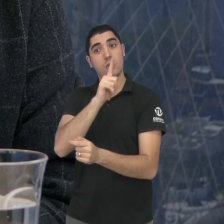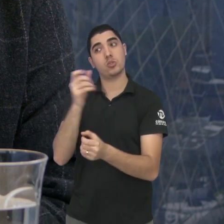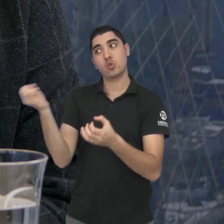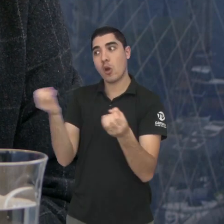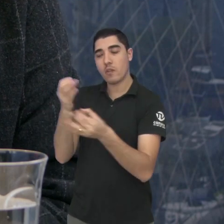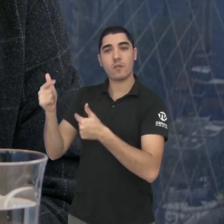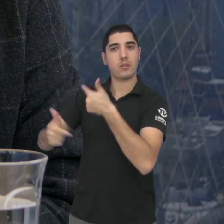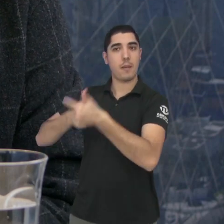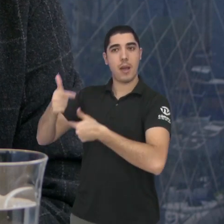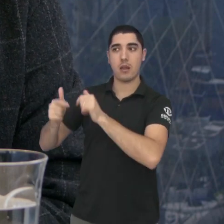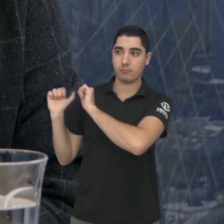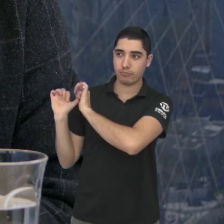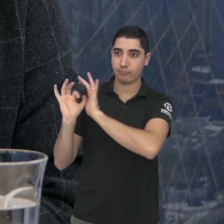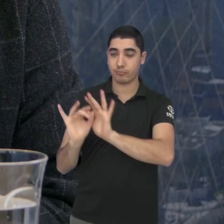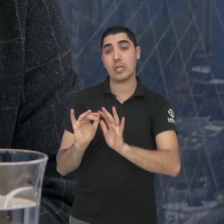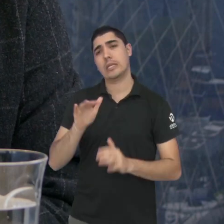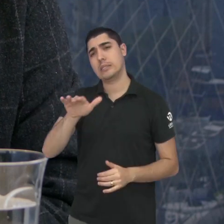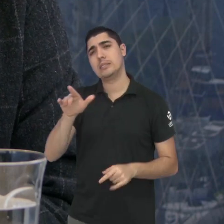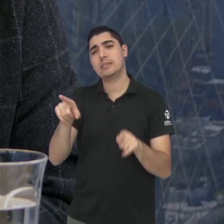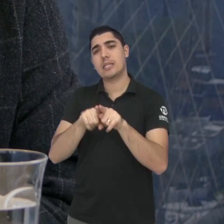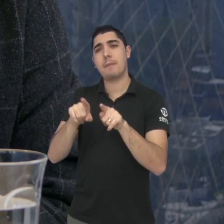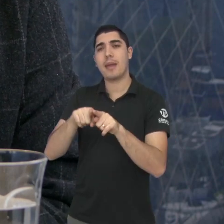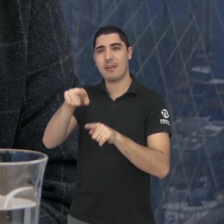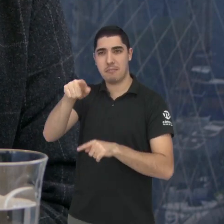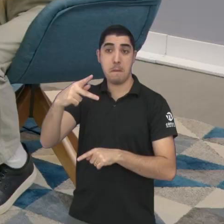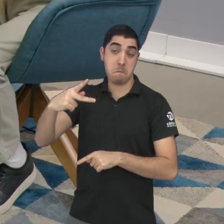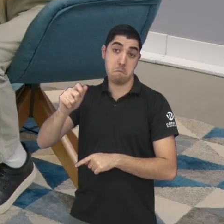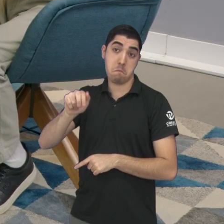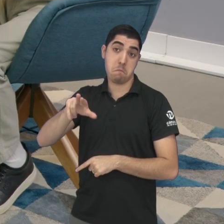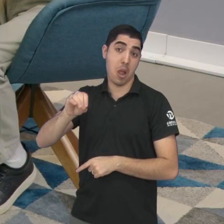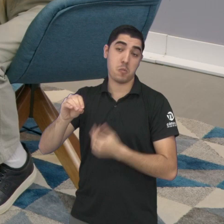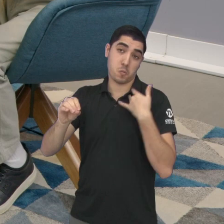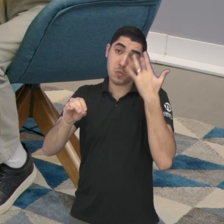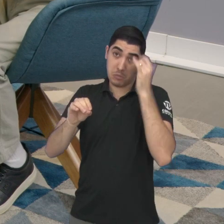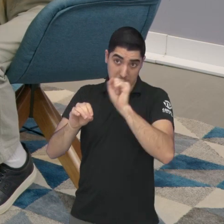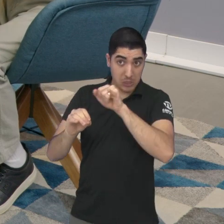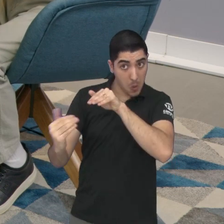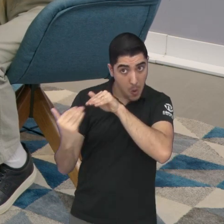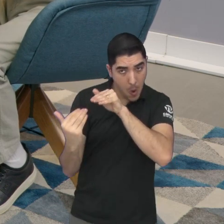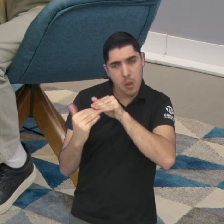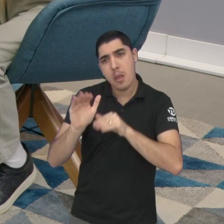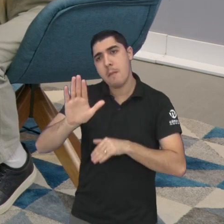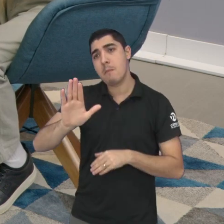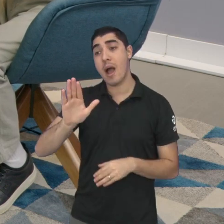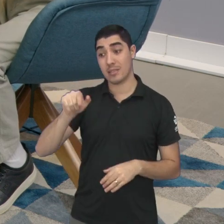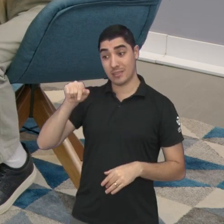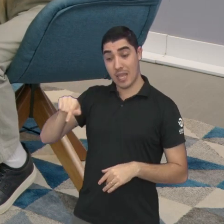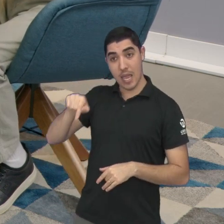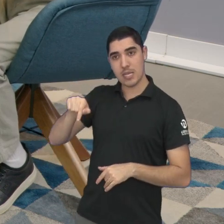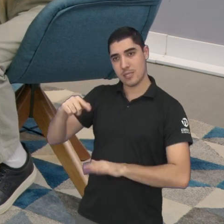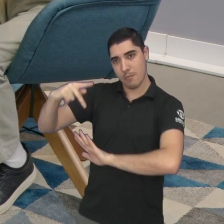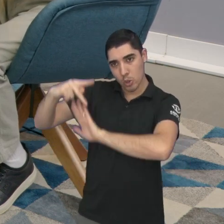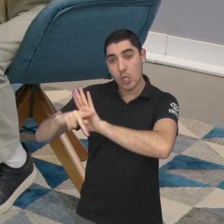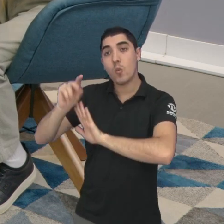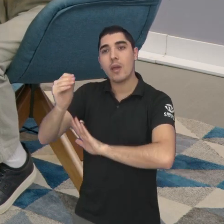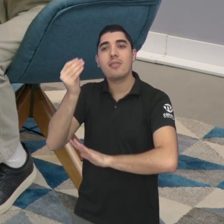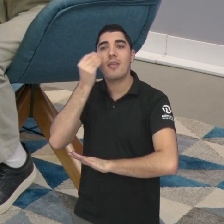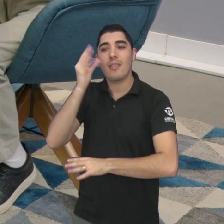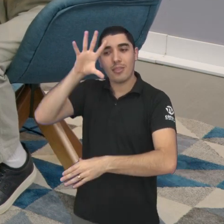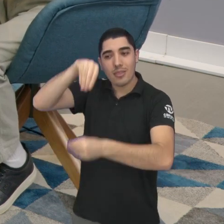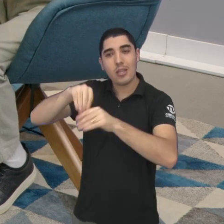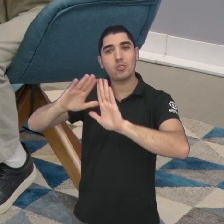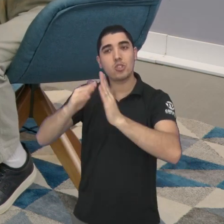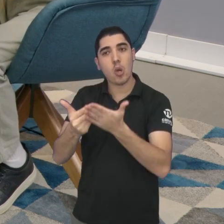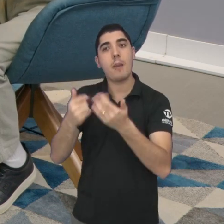eu acho que a gente não comentou até agora, Paulo, não sei se você concorda comigo, mas o fortalecimento desse programa de merenda